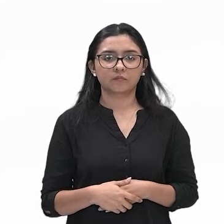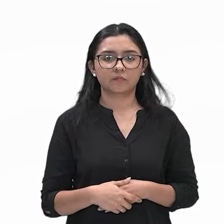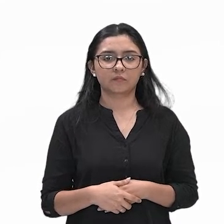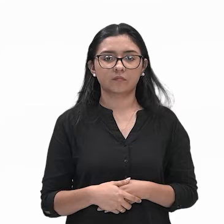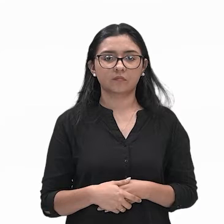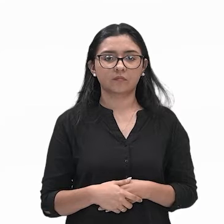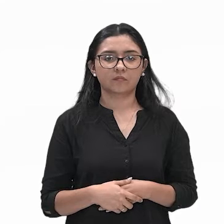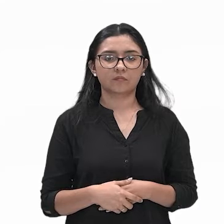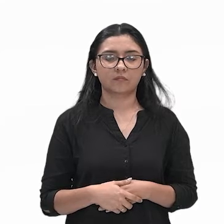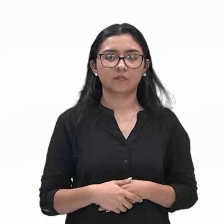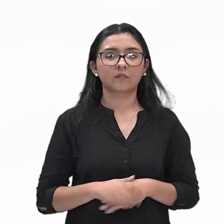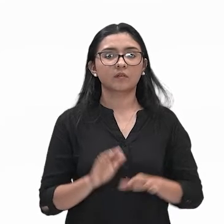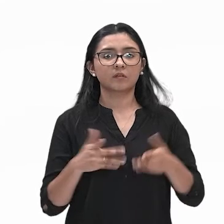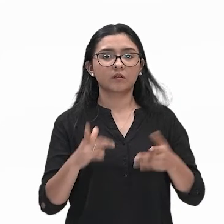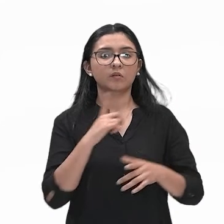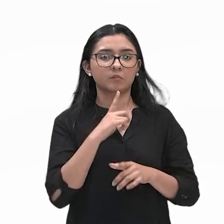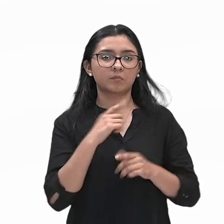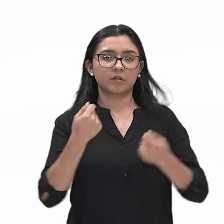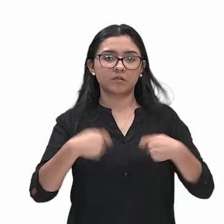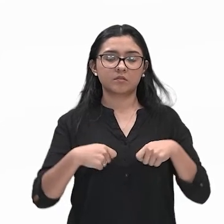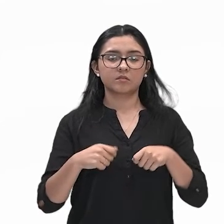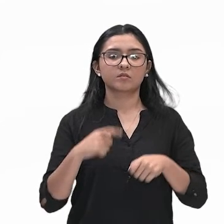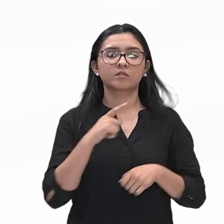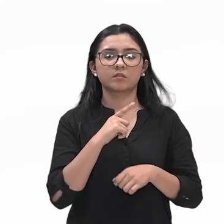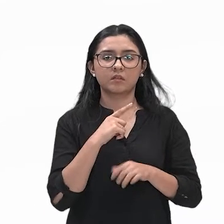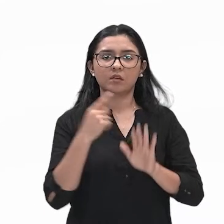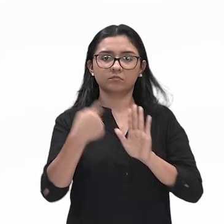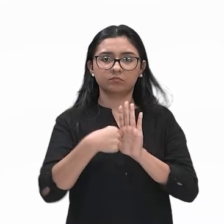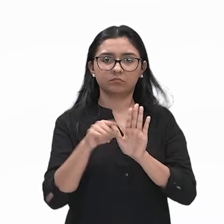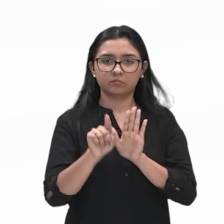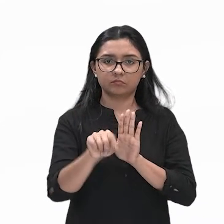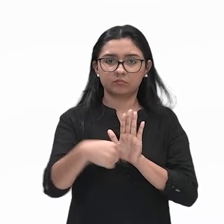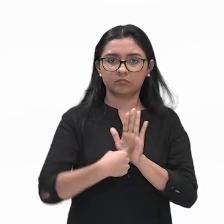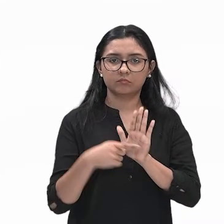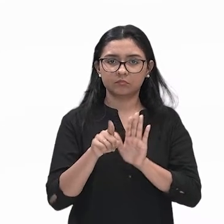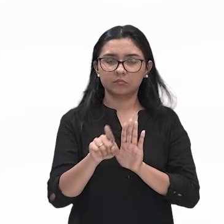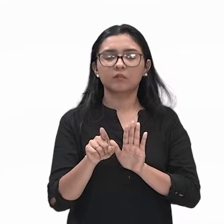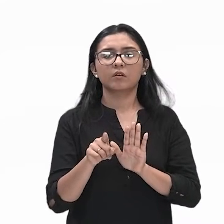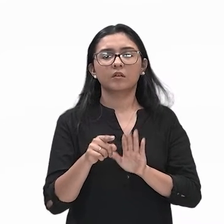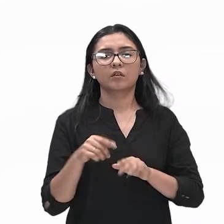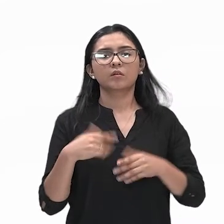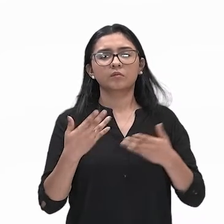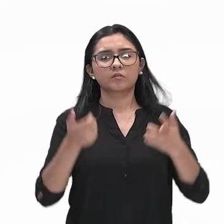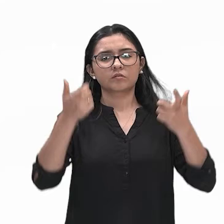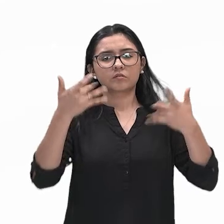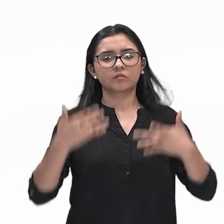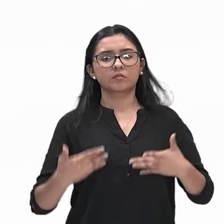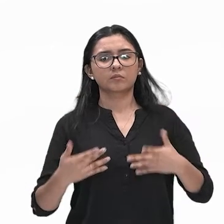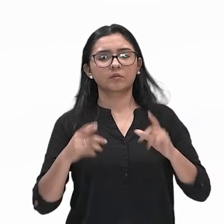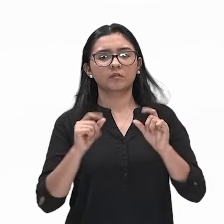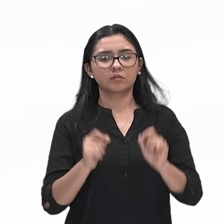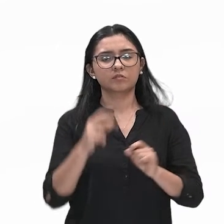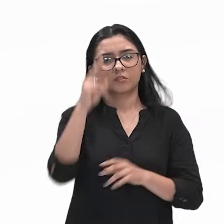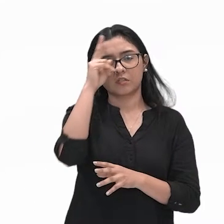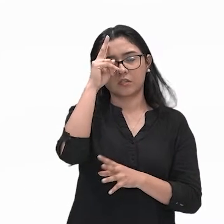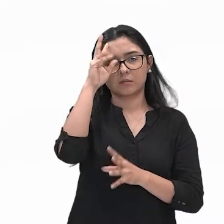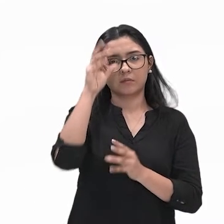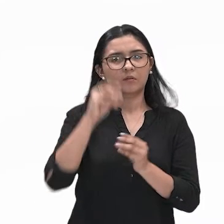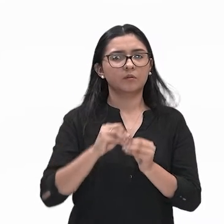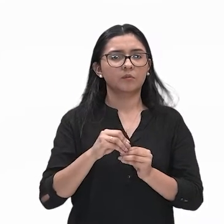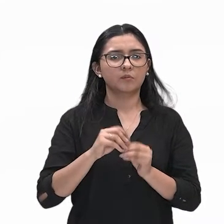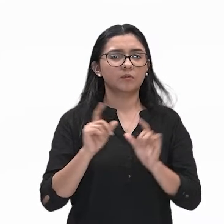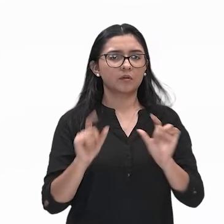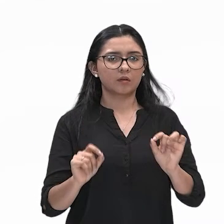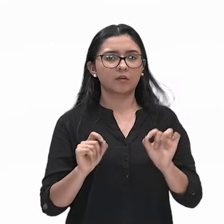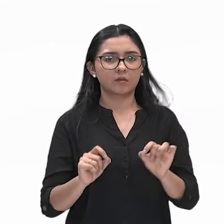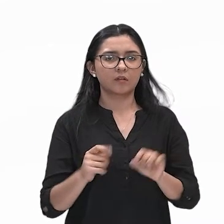acabam, né, tendo que receber. E aí são os anticorpos. E aí, quando a gente fala de anticorpos, a gente também acaba relembrando um pouquinho